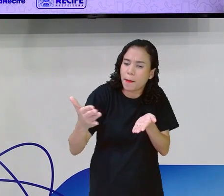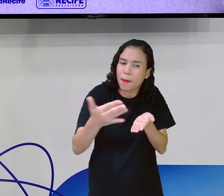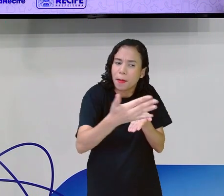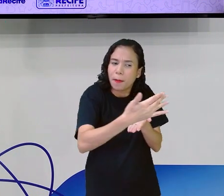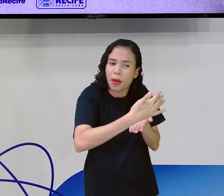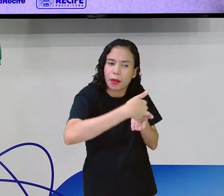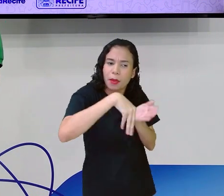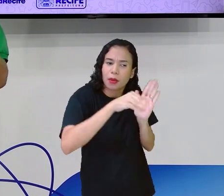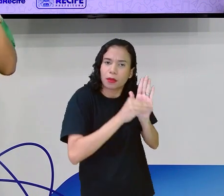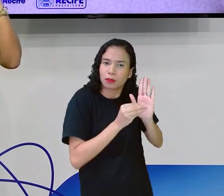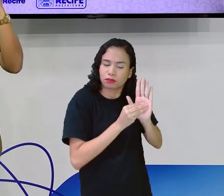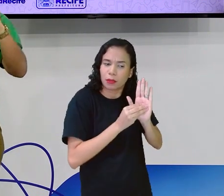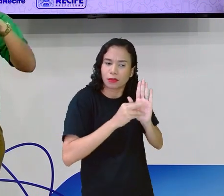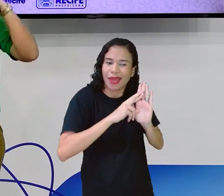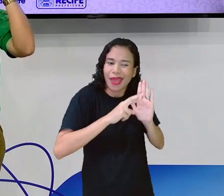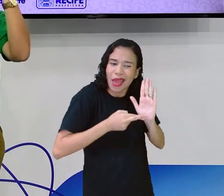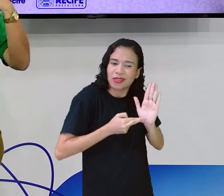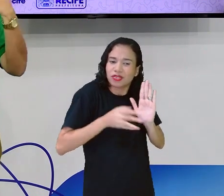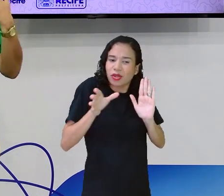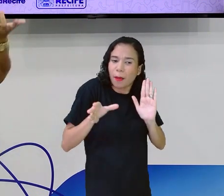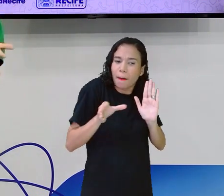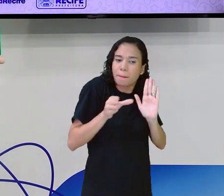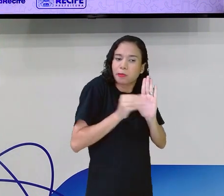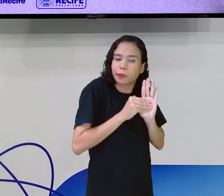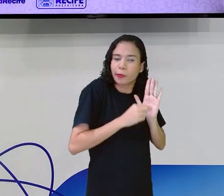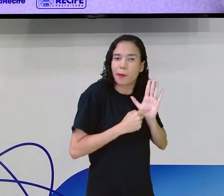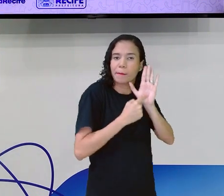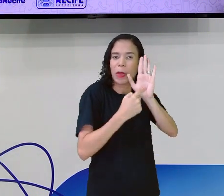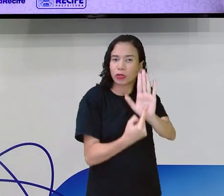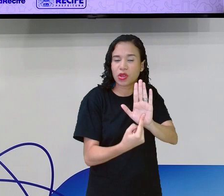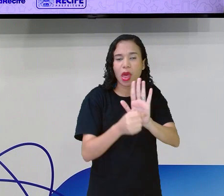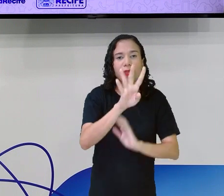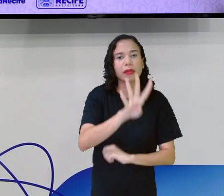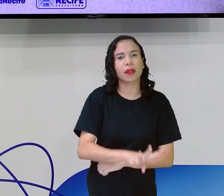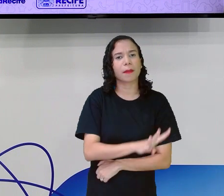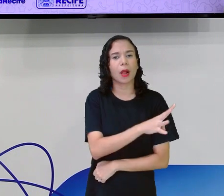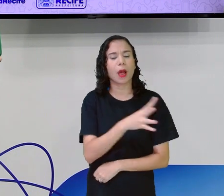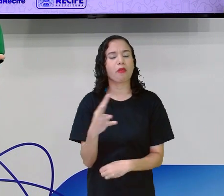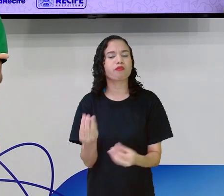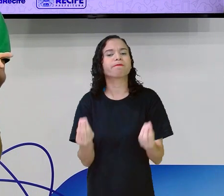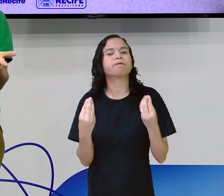poder registrar, para poder representar em uma tabela?